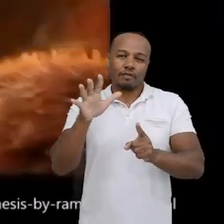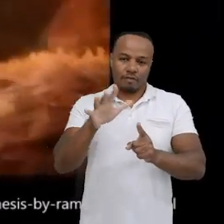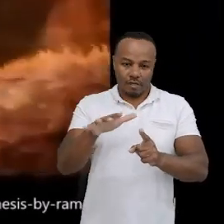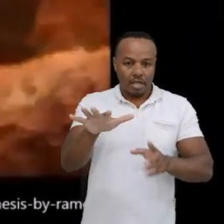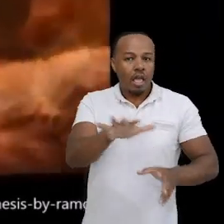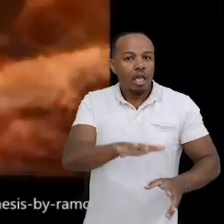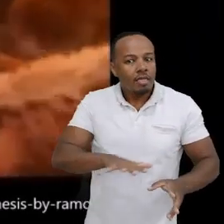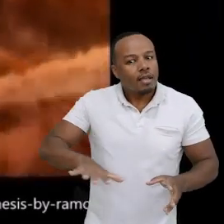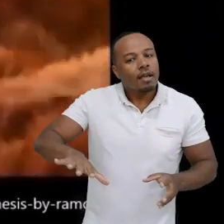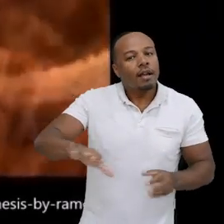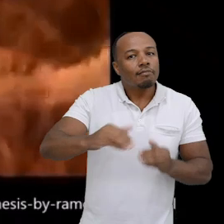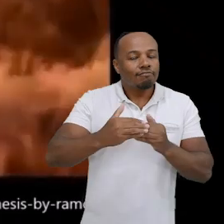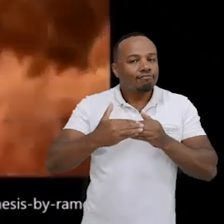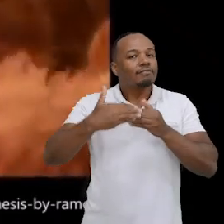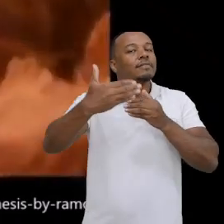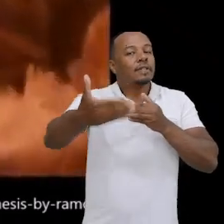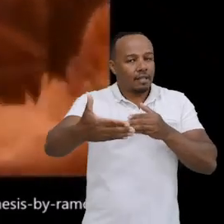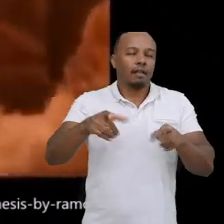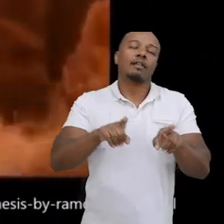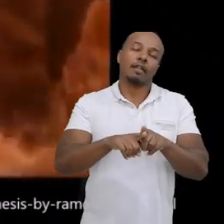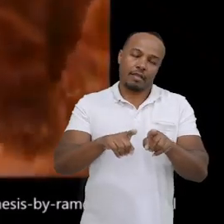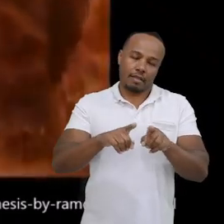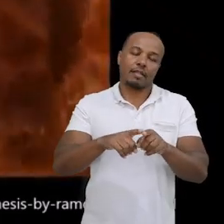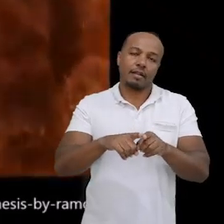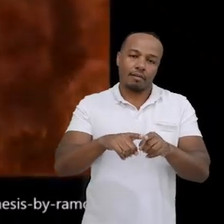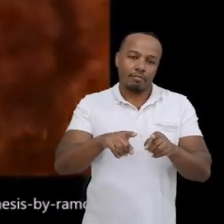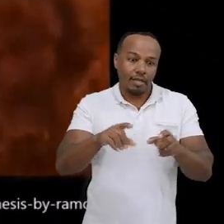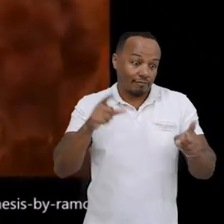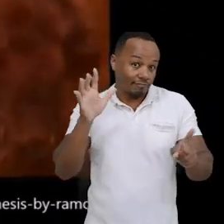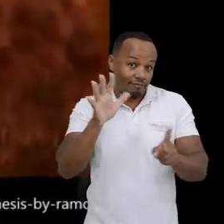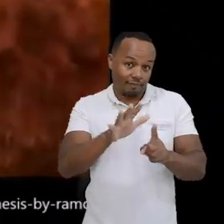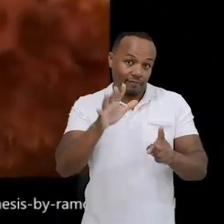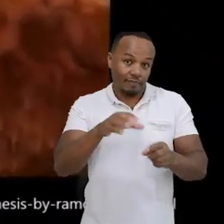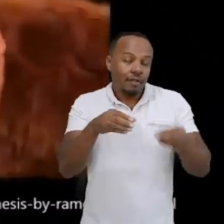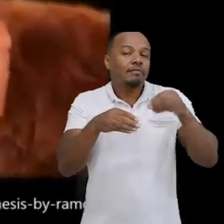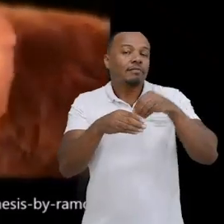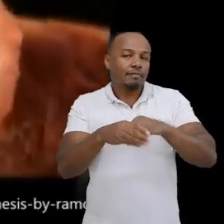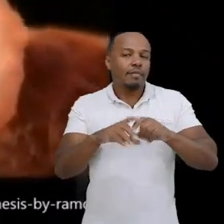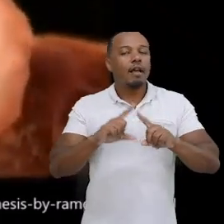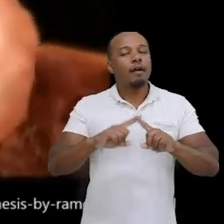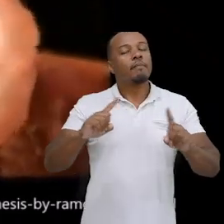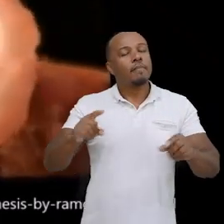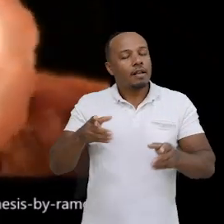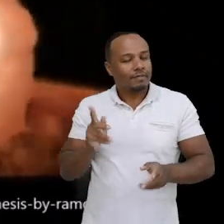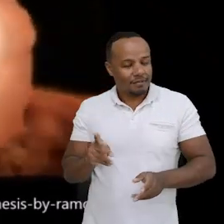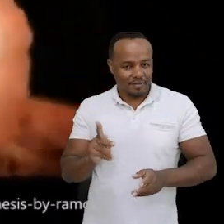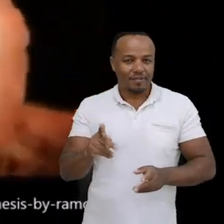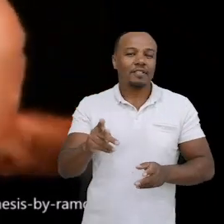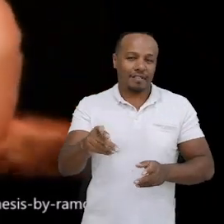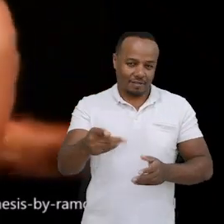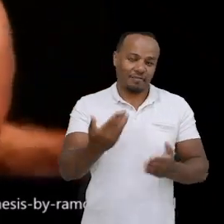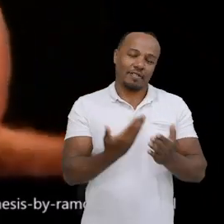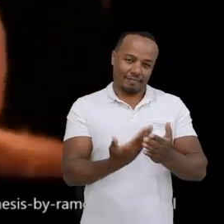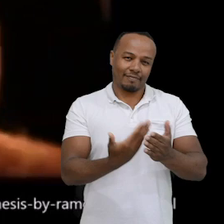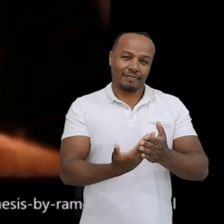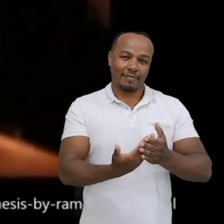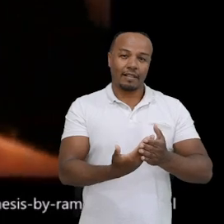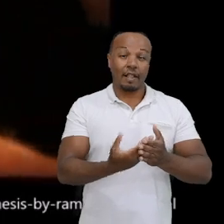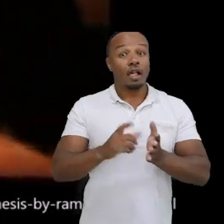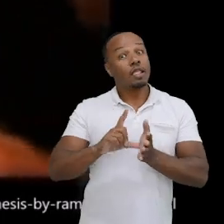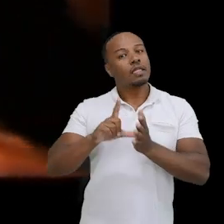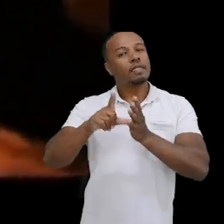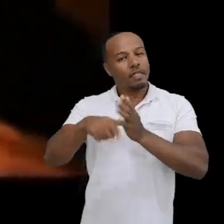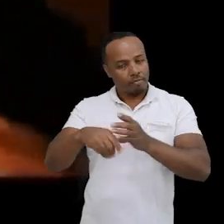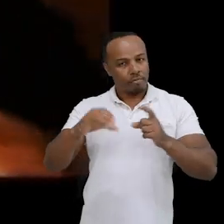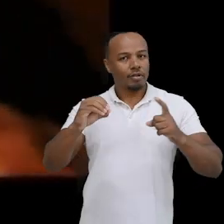por agentes internos quanto também por agentes externos. Mas vamos continuar nossa caminhada. Depois do